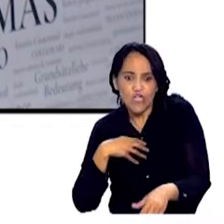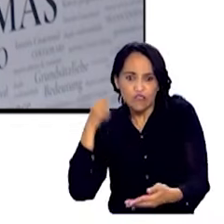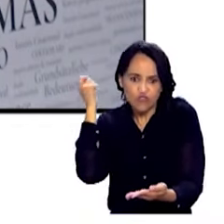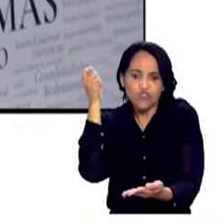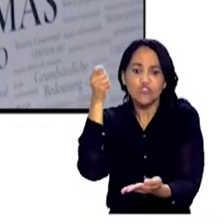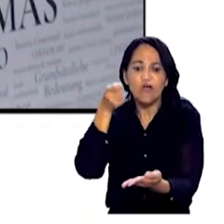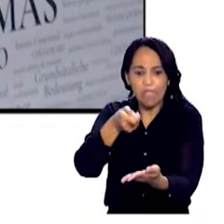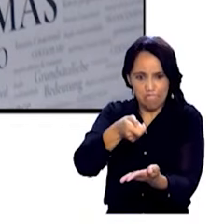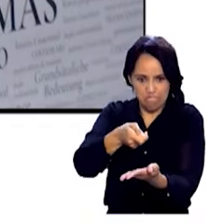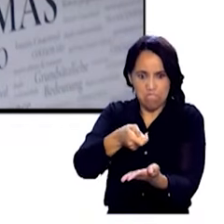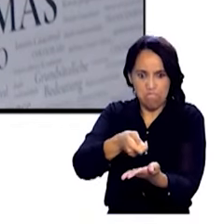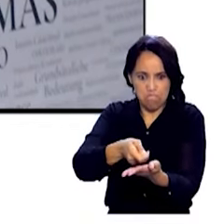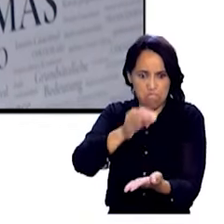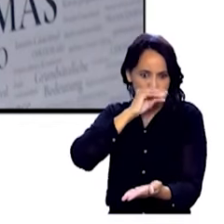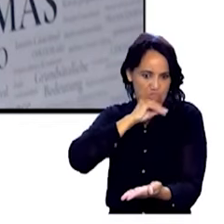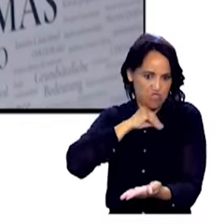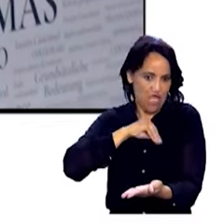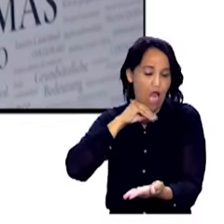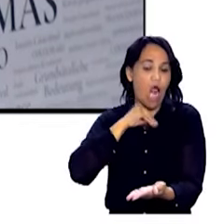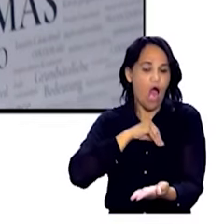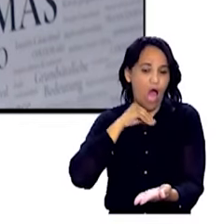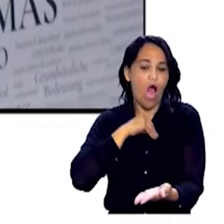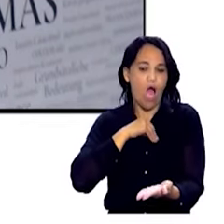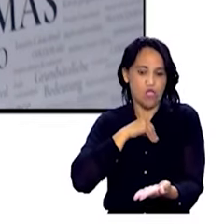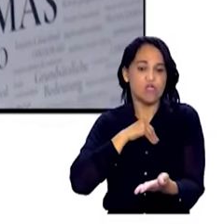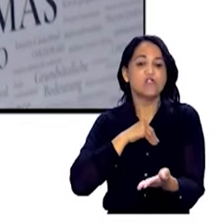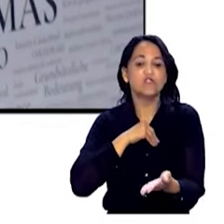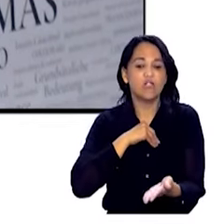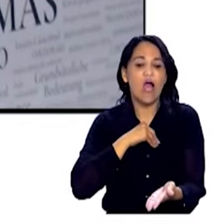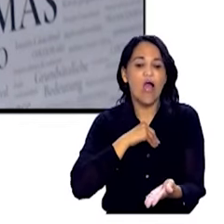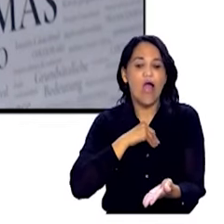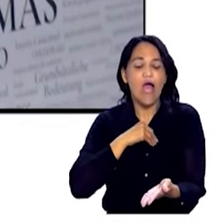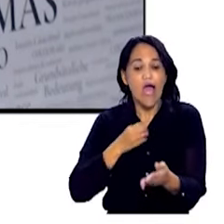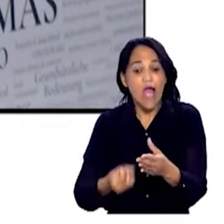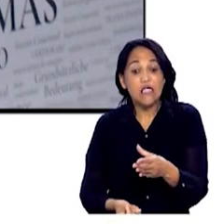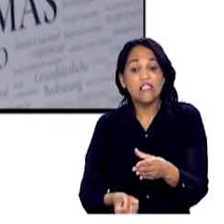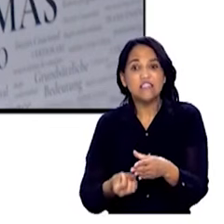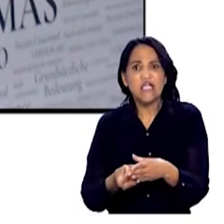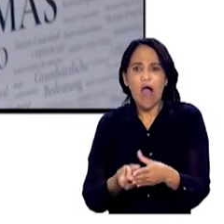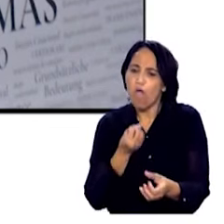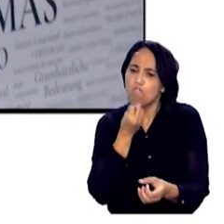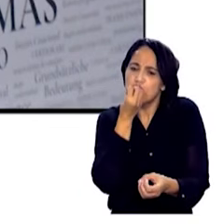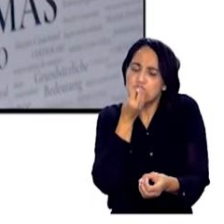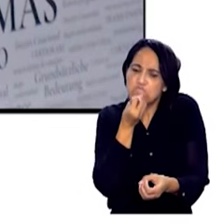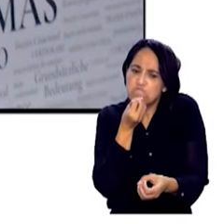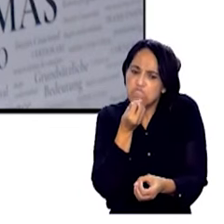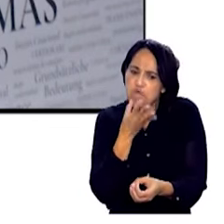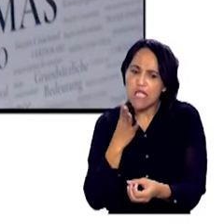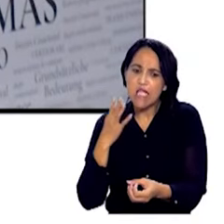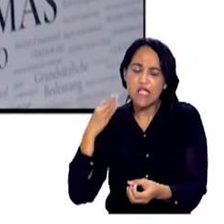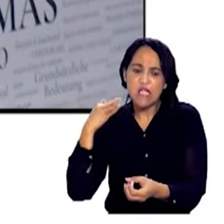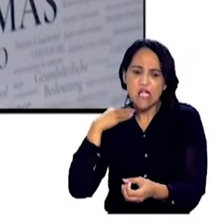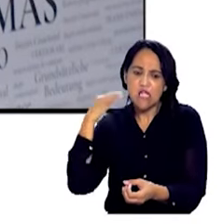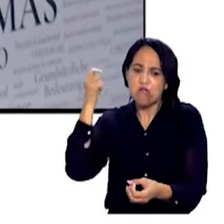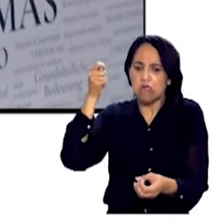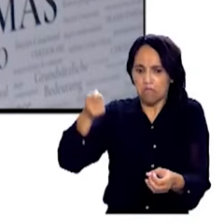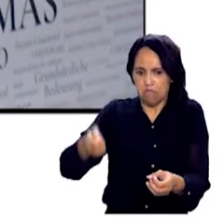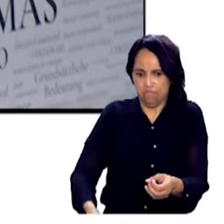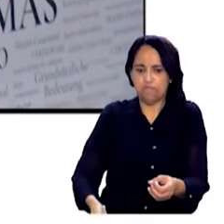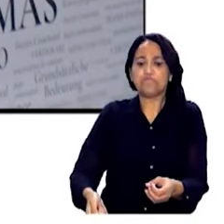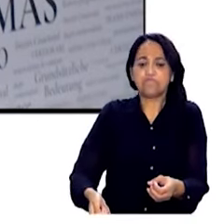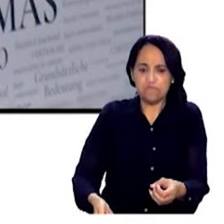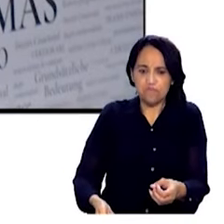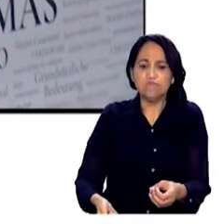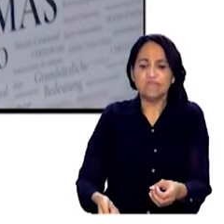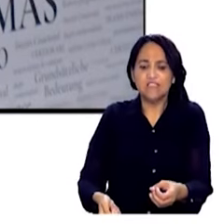comedimento com que ou seja e e é prover o bem-estar do magistrado eh e você não vê ninguém